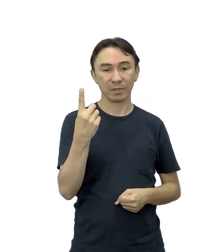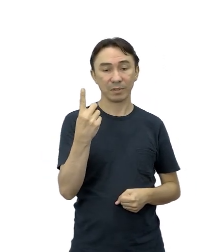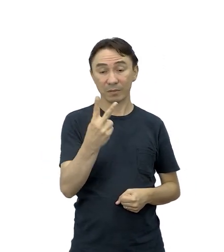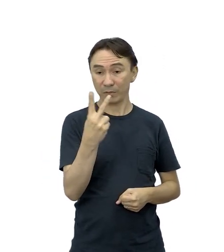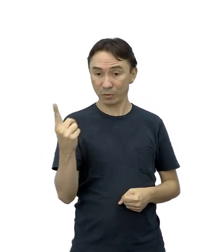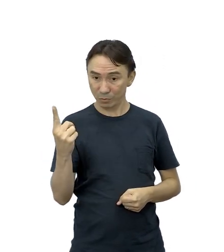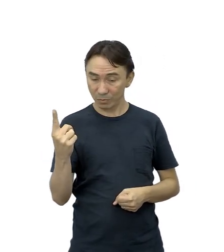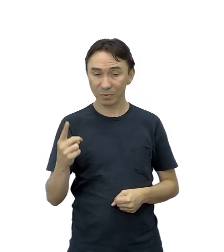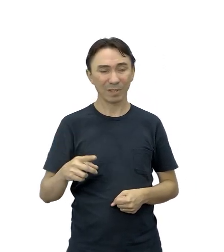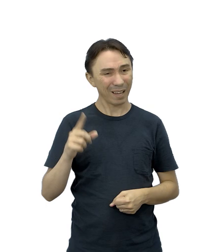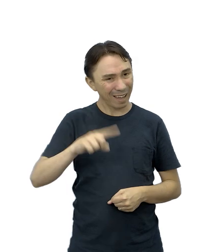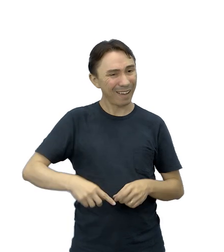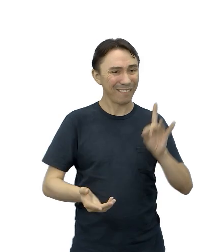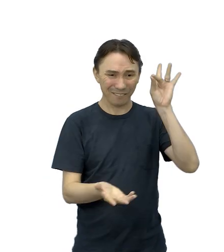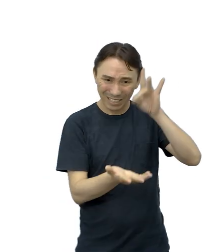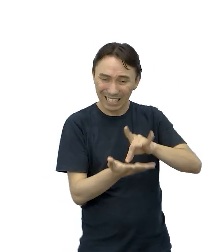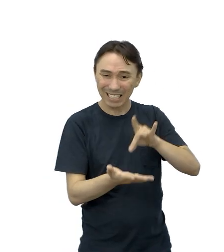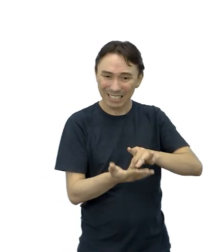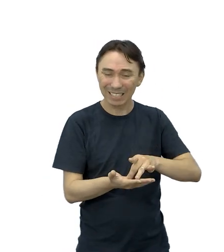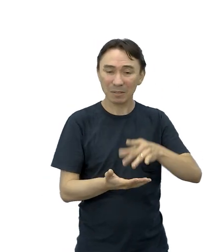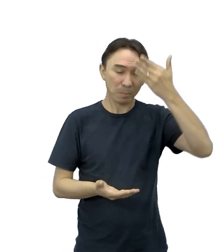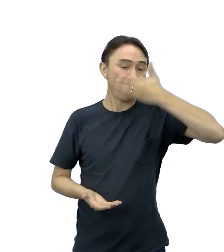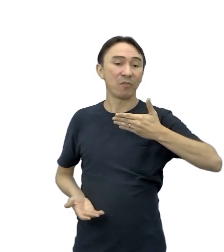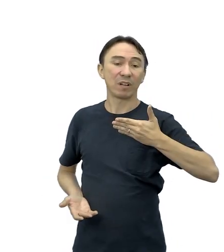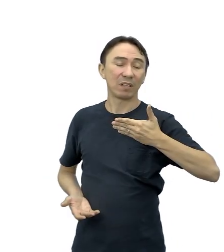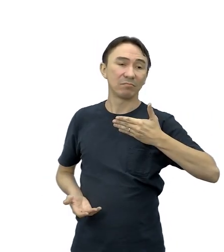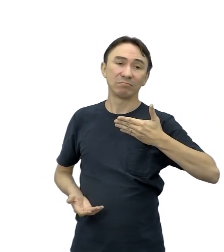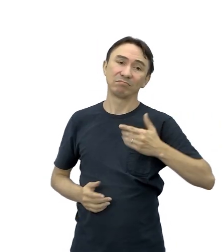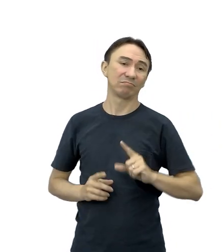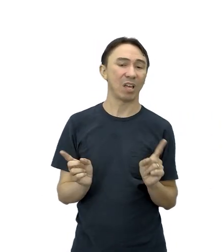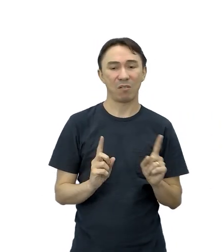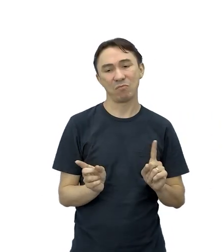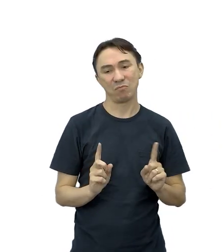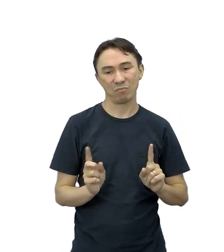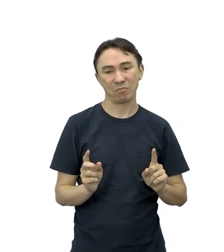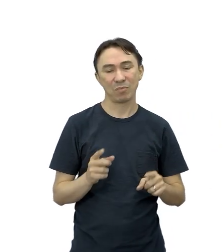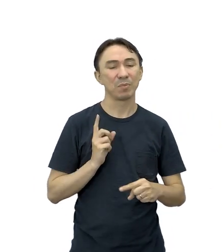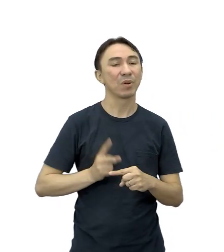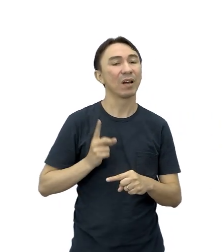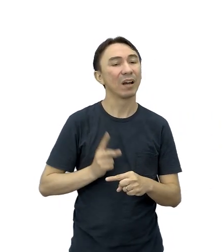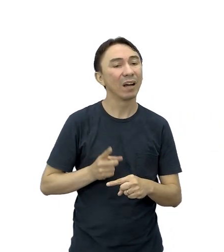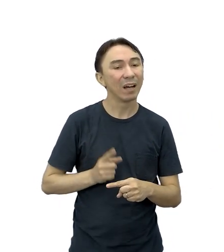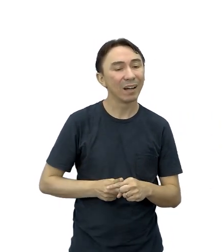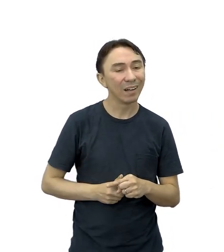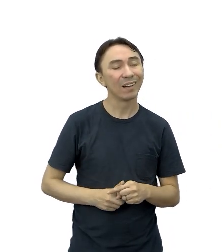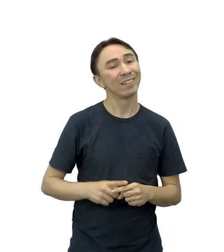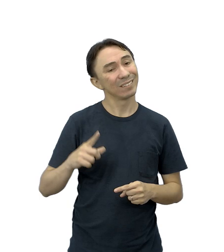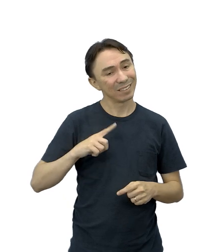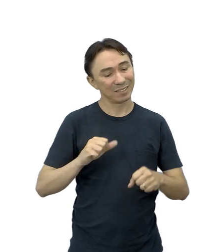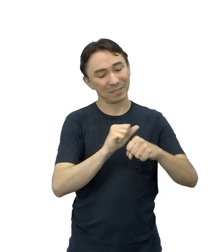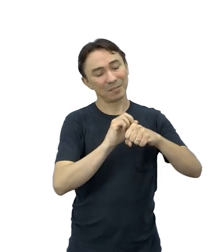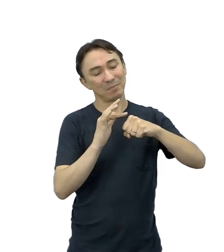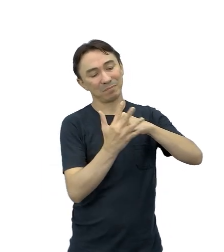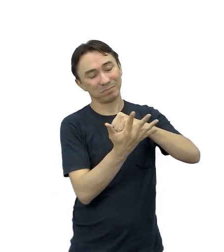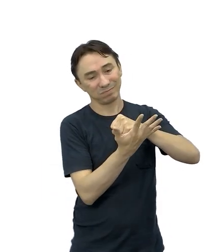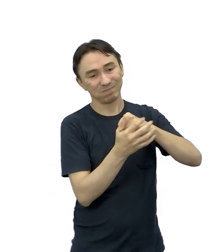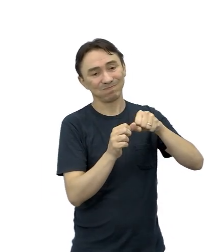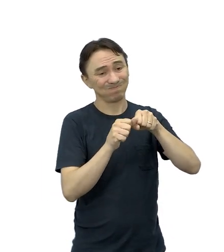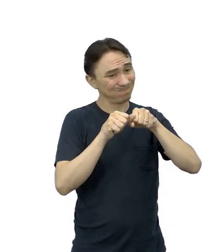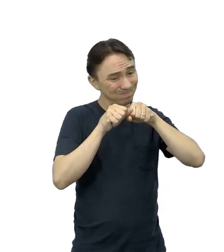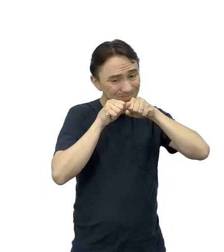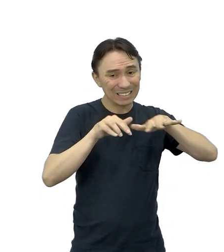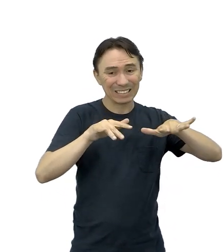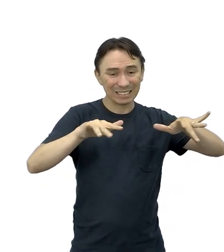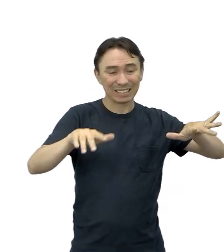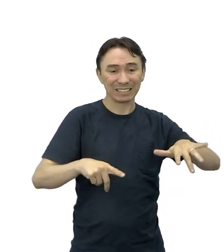factual, né? Porque os estudantes estavam vivendo o momento da pandemia. Nós precisamos prestar muita atenção nesses dados, eles